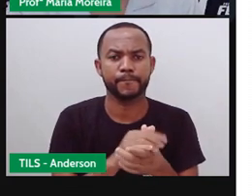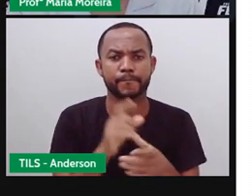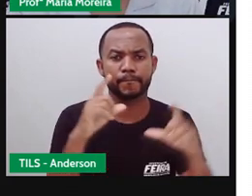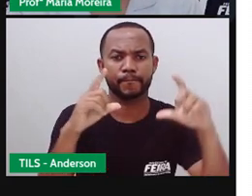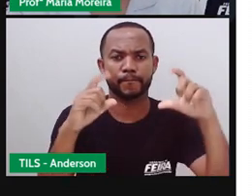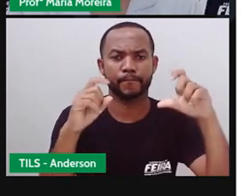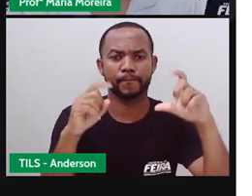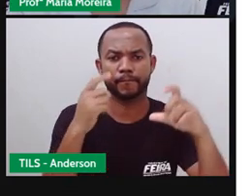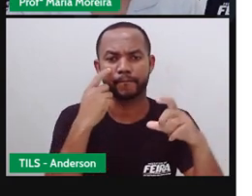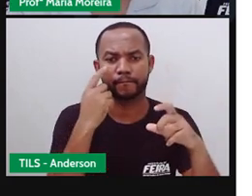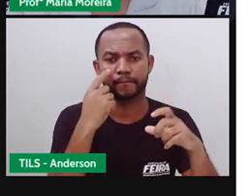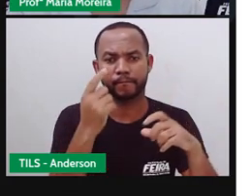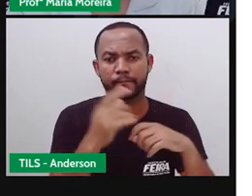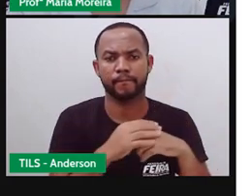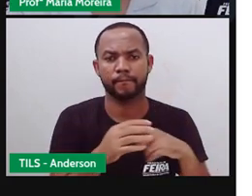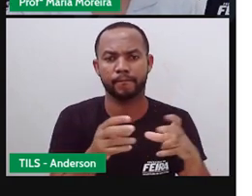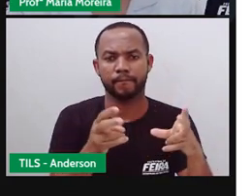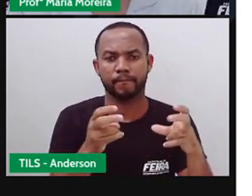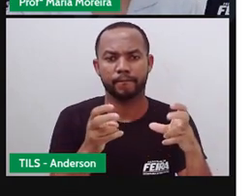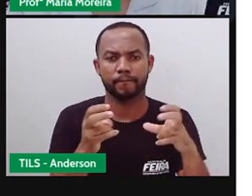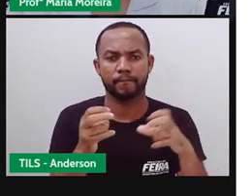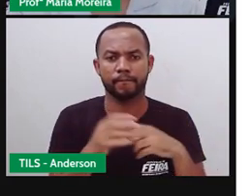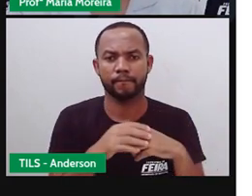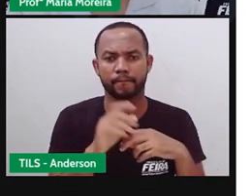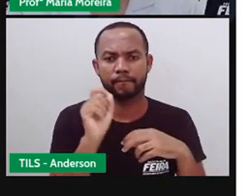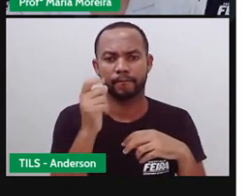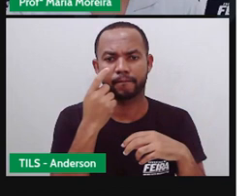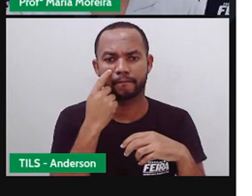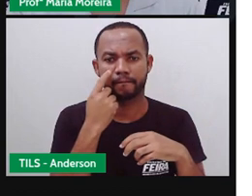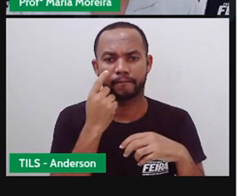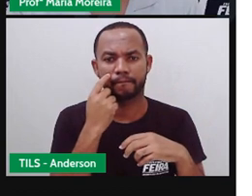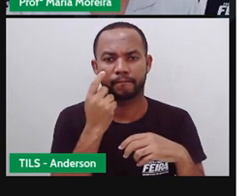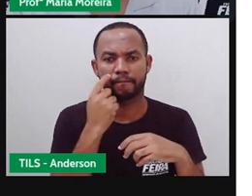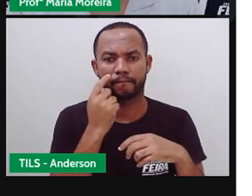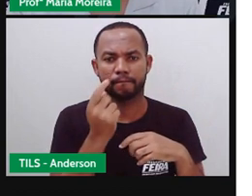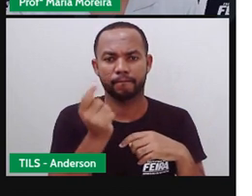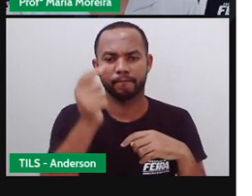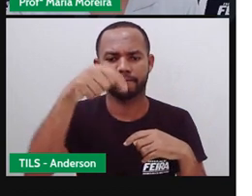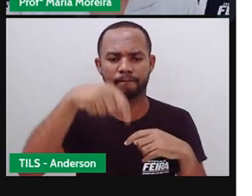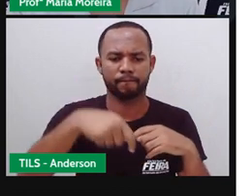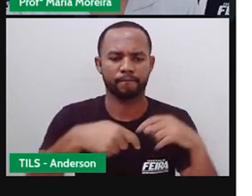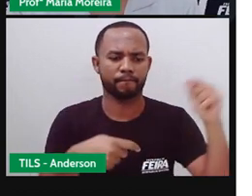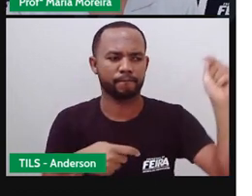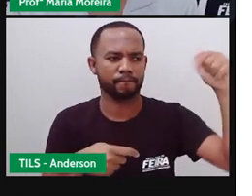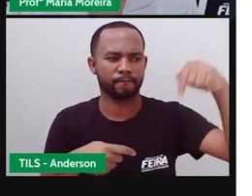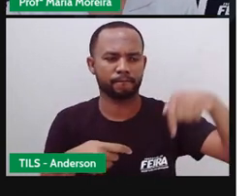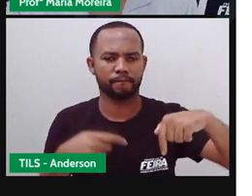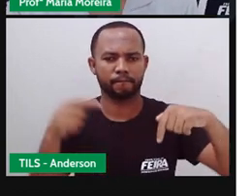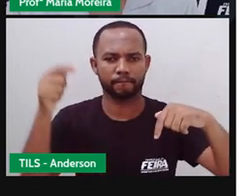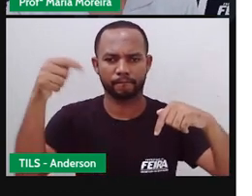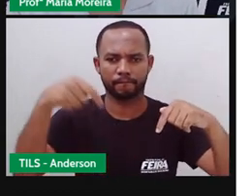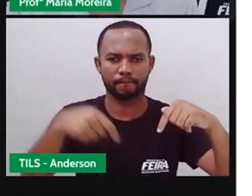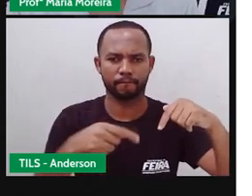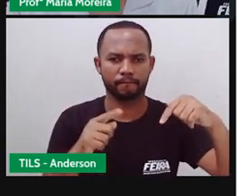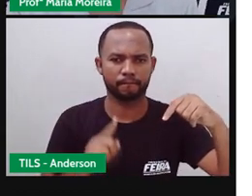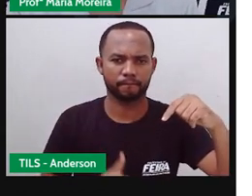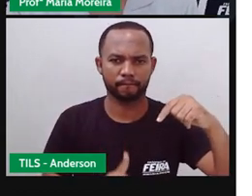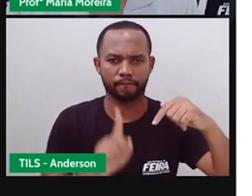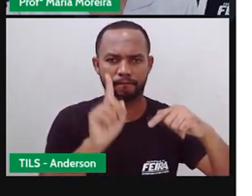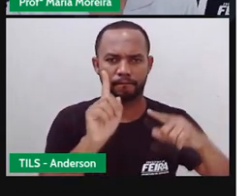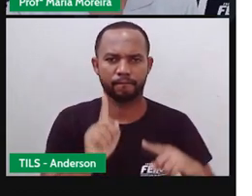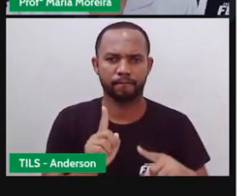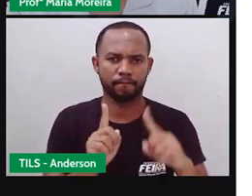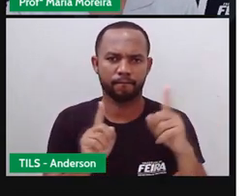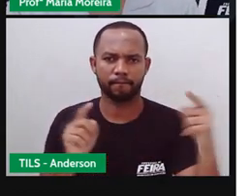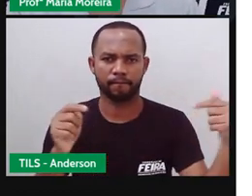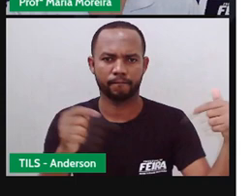essa imagem que das minhocas aí PC bom ó tá vendo elas vão escavando escavando né aqui em São